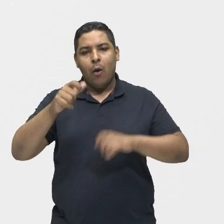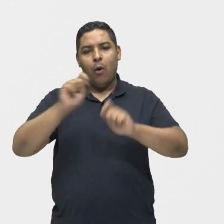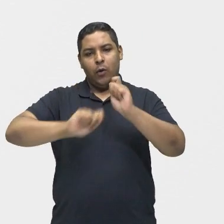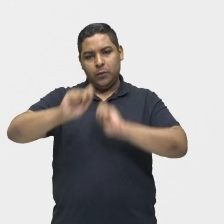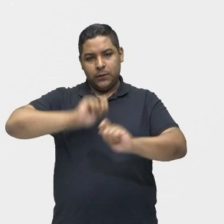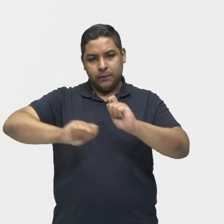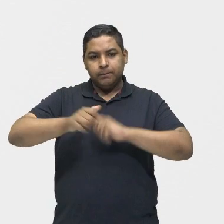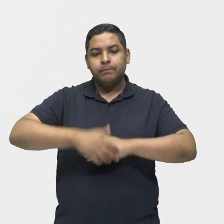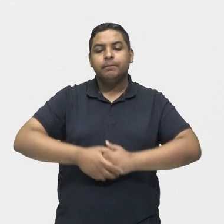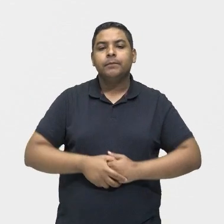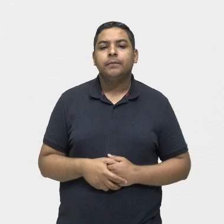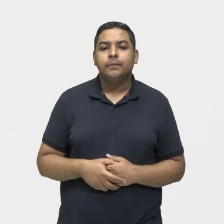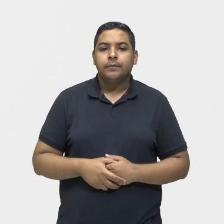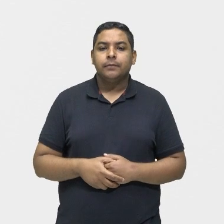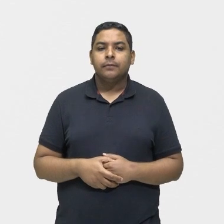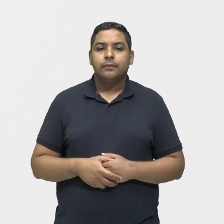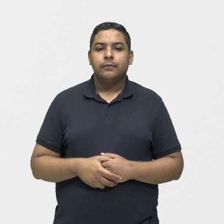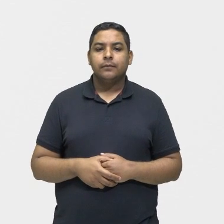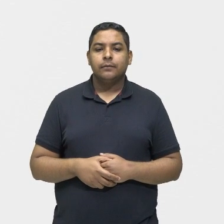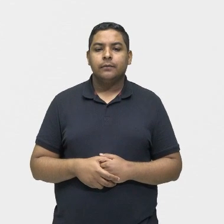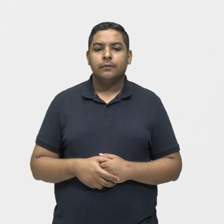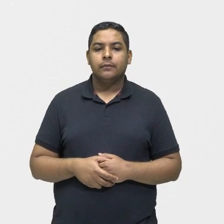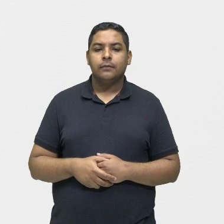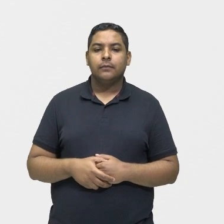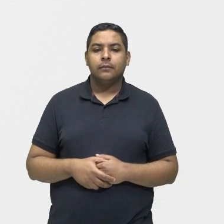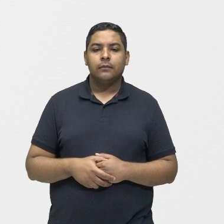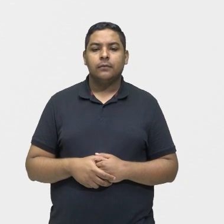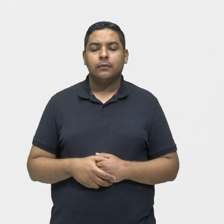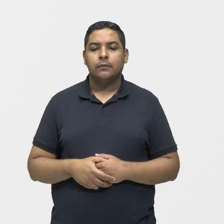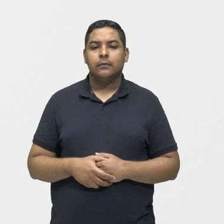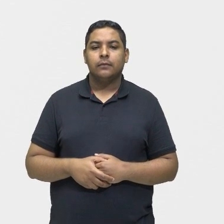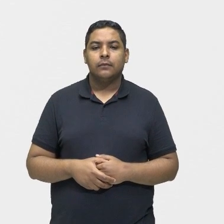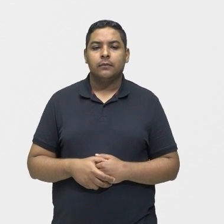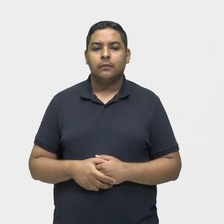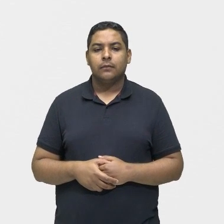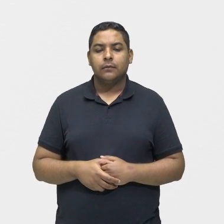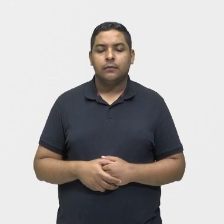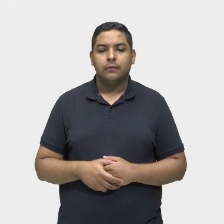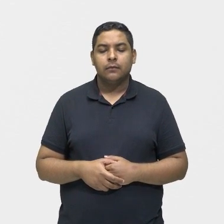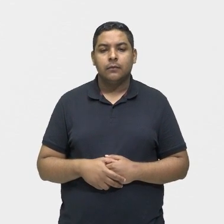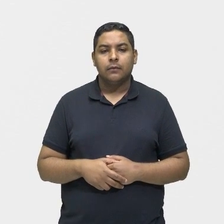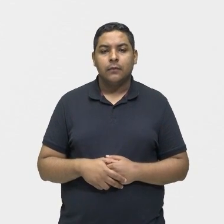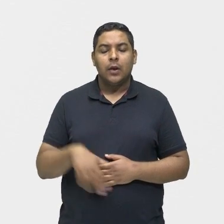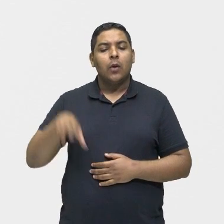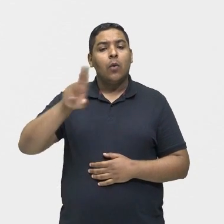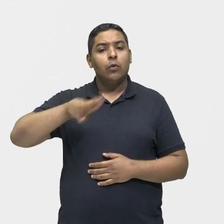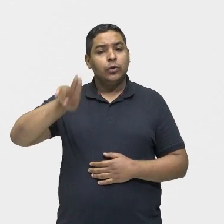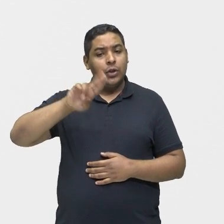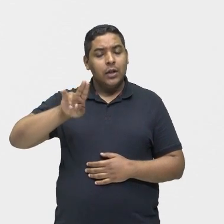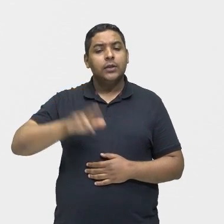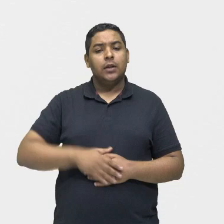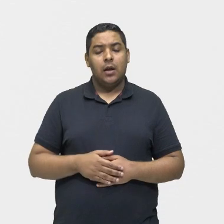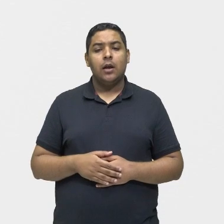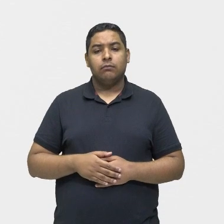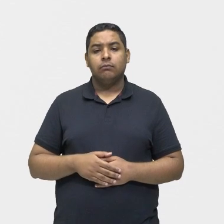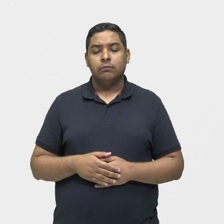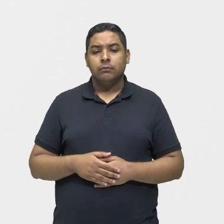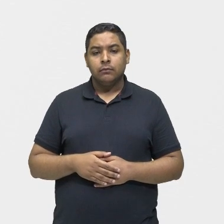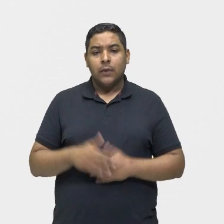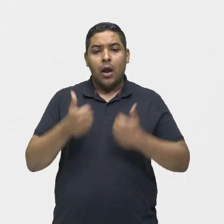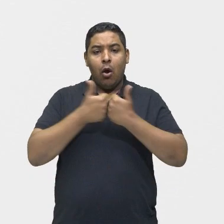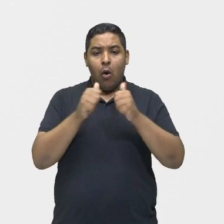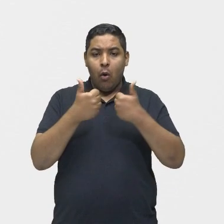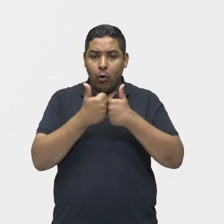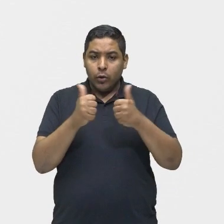Aí outra situação, using public transportation, utilizar transporte público, né, uma forma